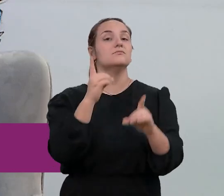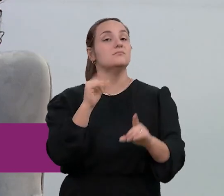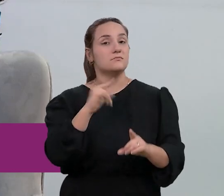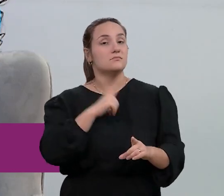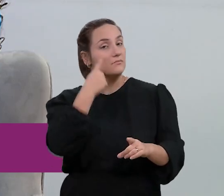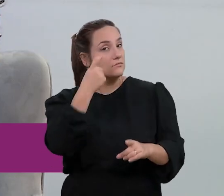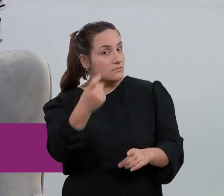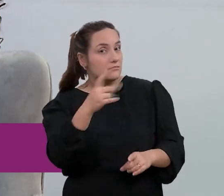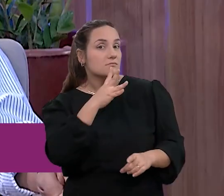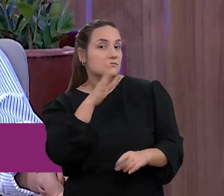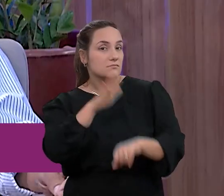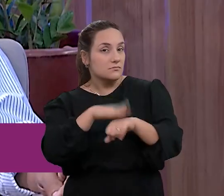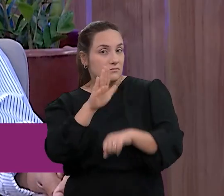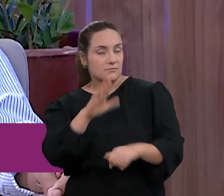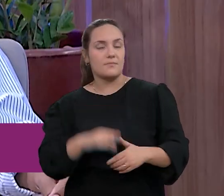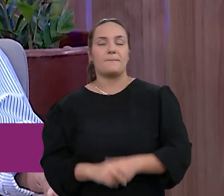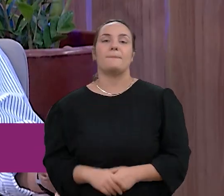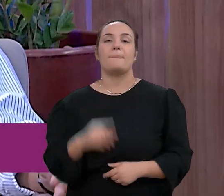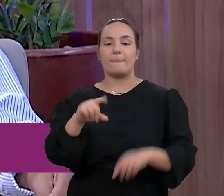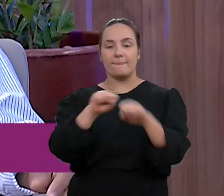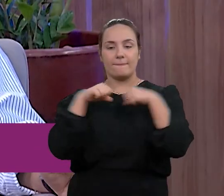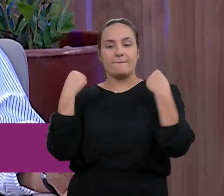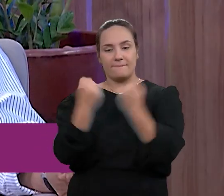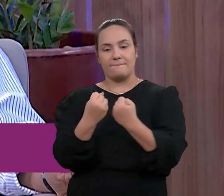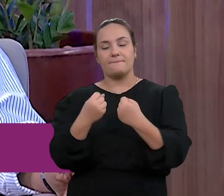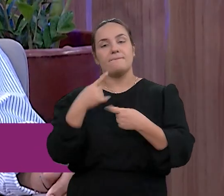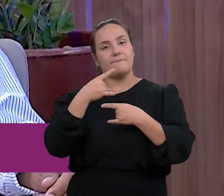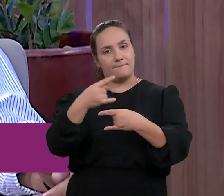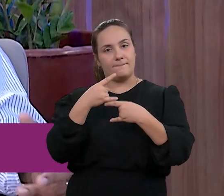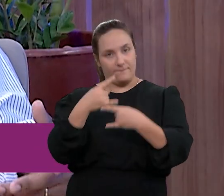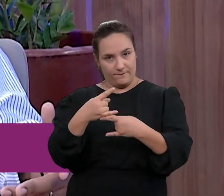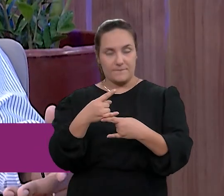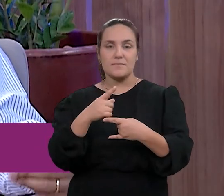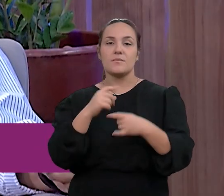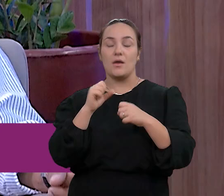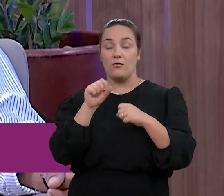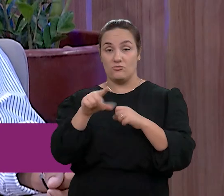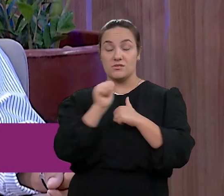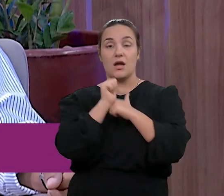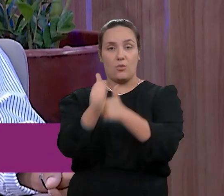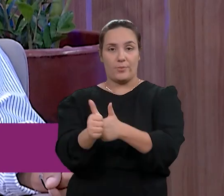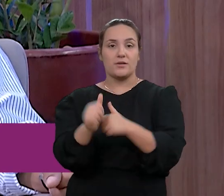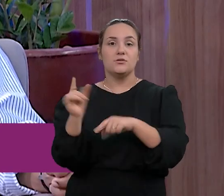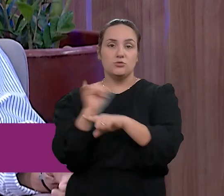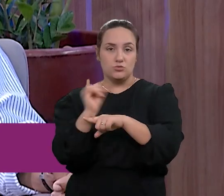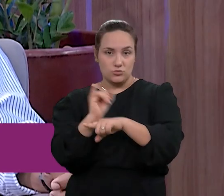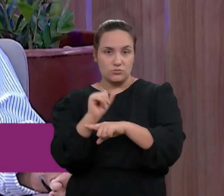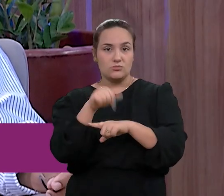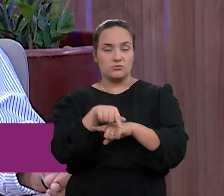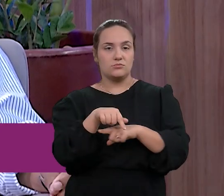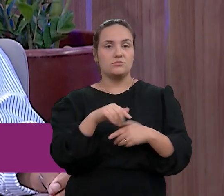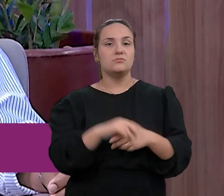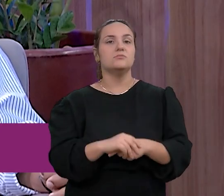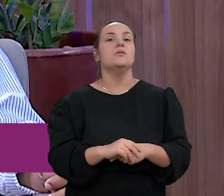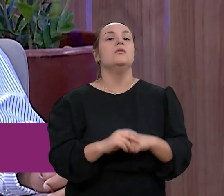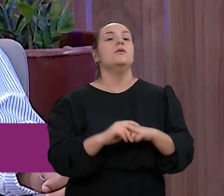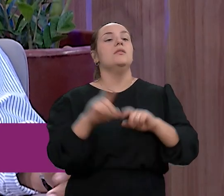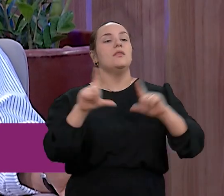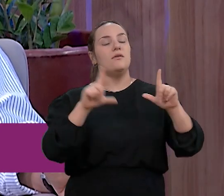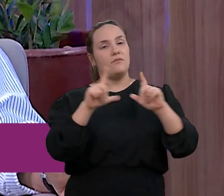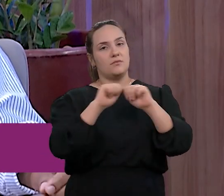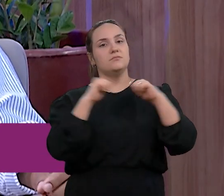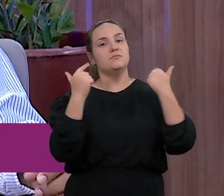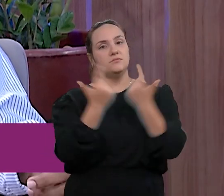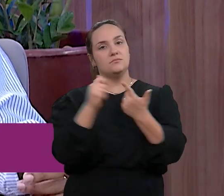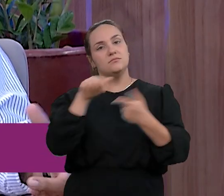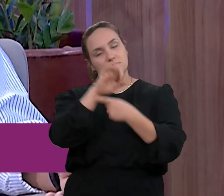conhecer melhor a o o seminário ele vai ser transmitido né então na TV aqui da Assembleia Legislativa do Mato Grosso